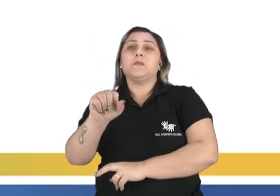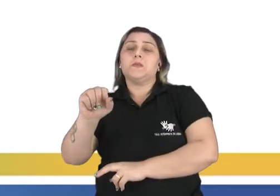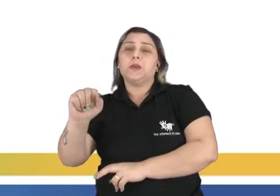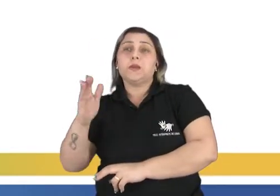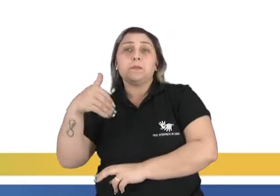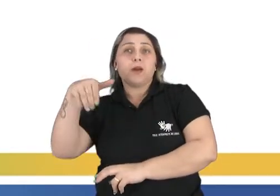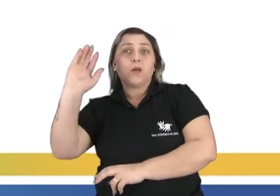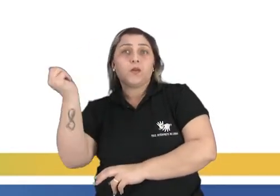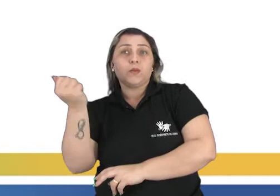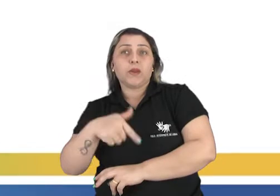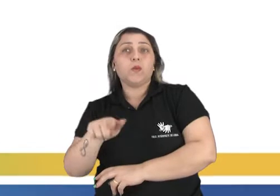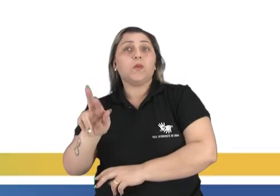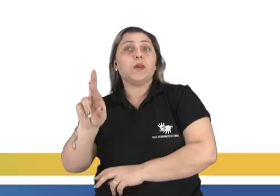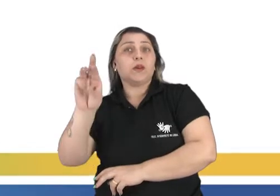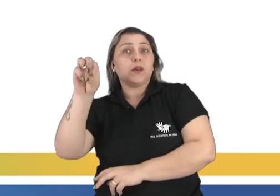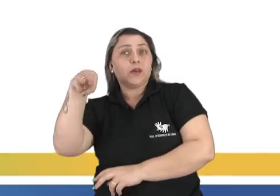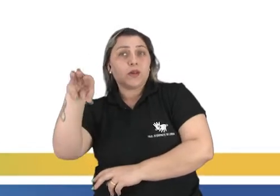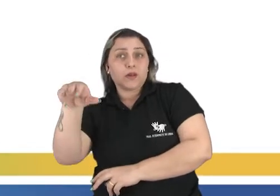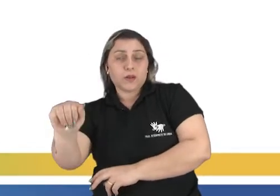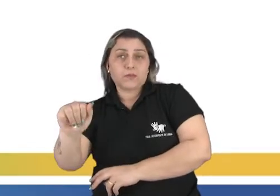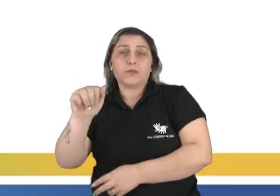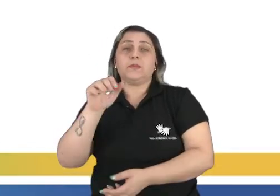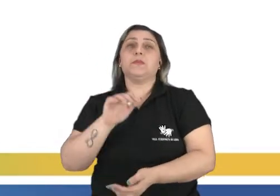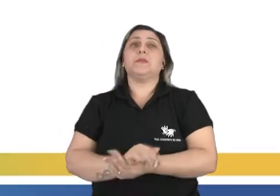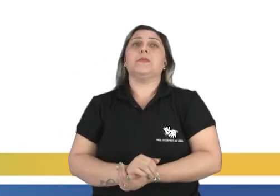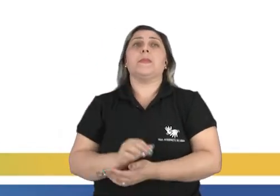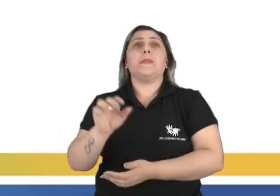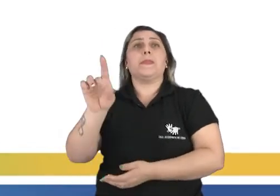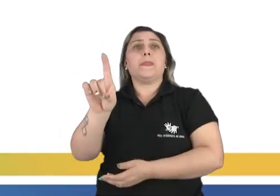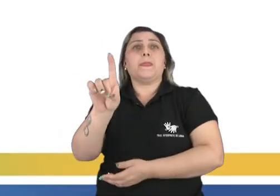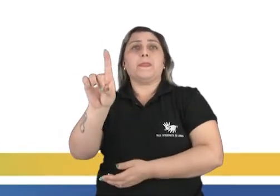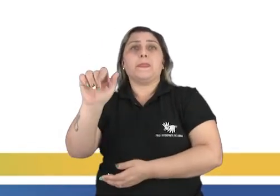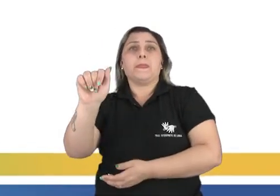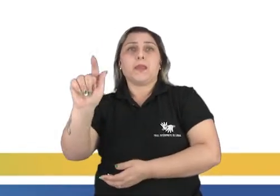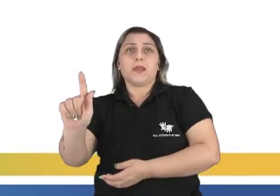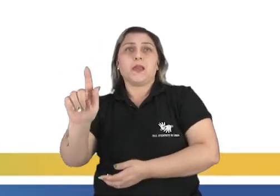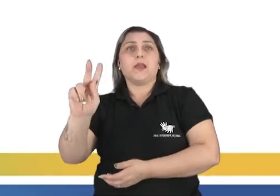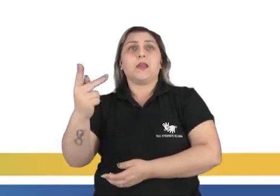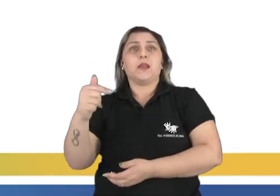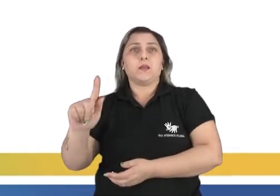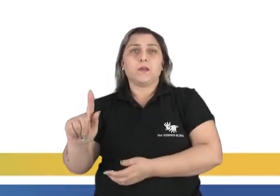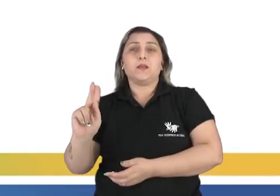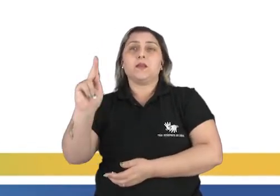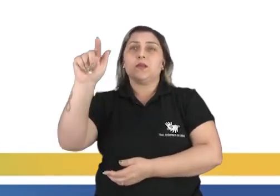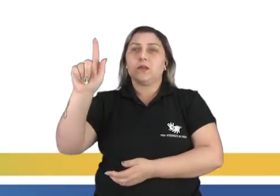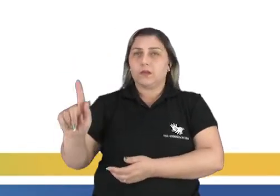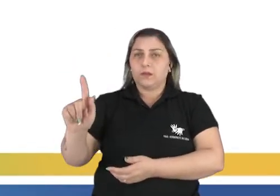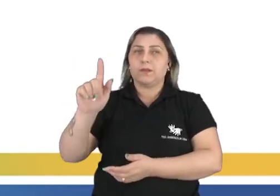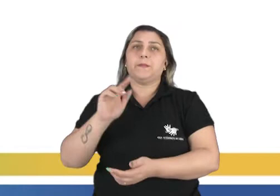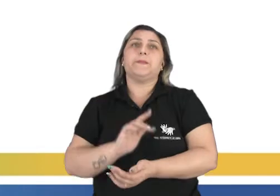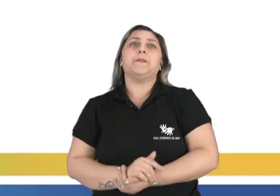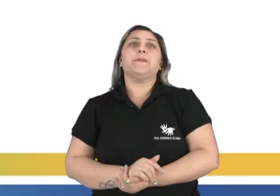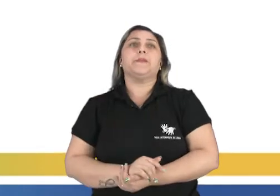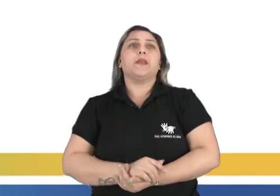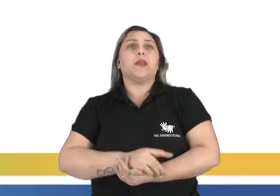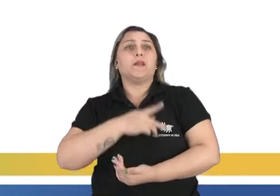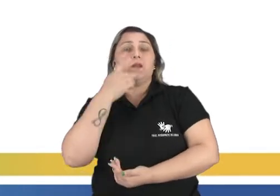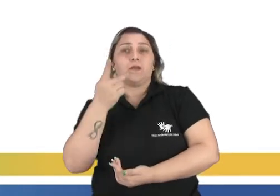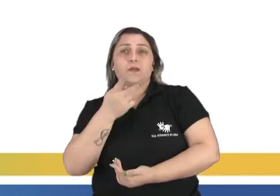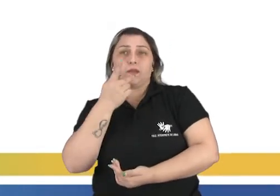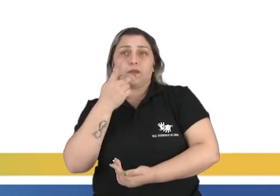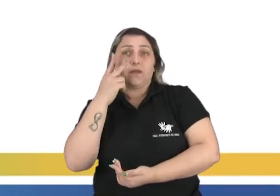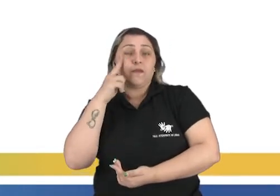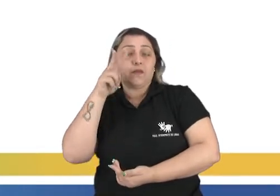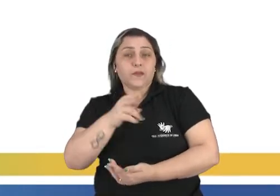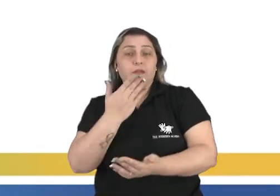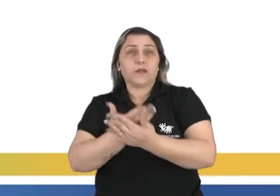massa maior que o grama, ou seja, o decagrama, hectograma e o quilograma. Nós vimos nas aulas